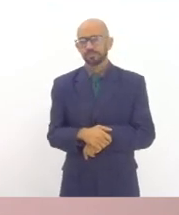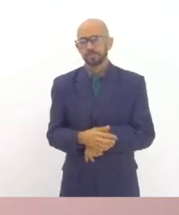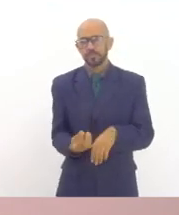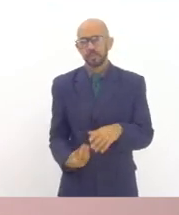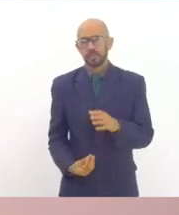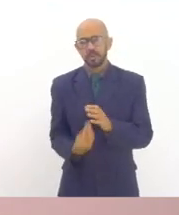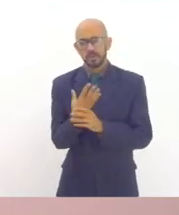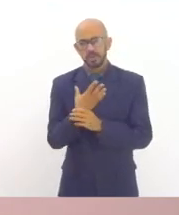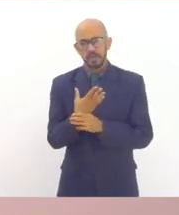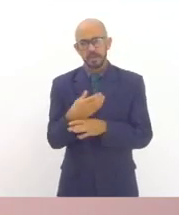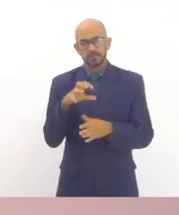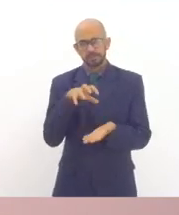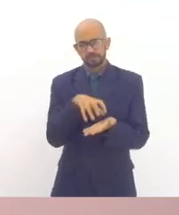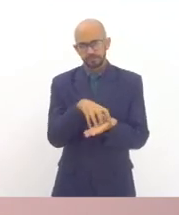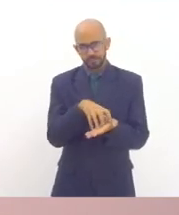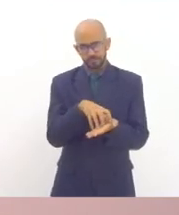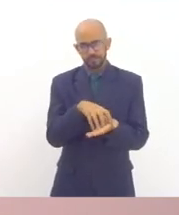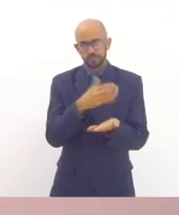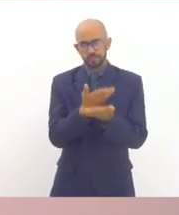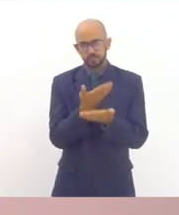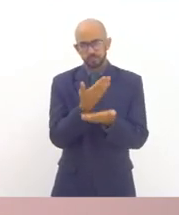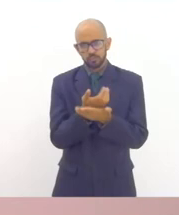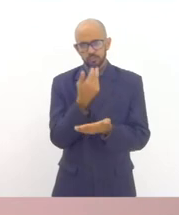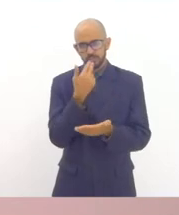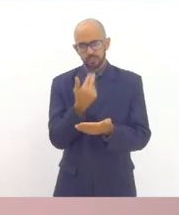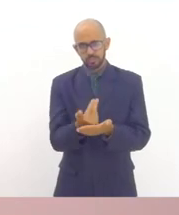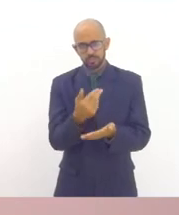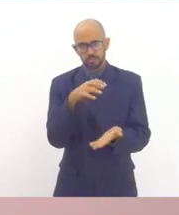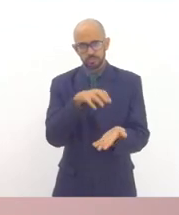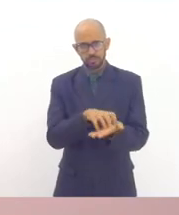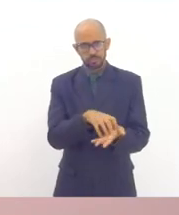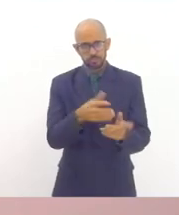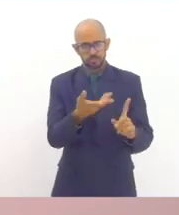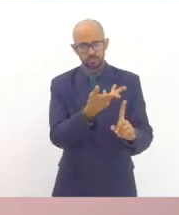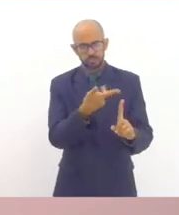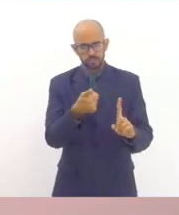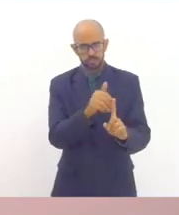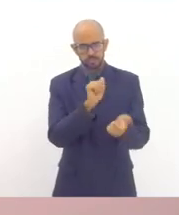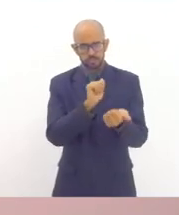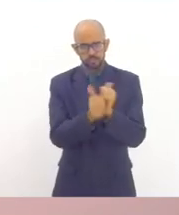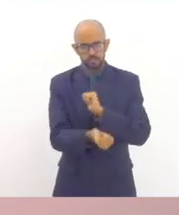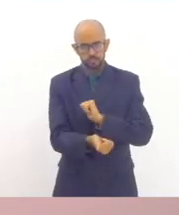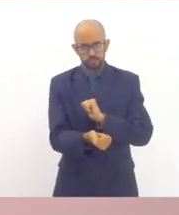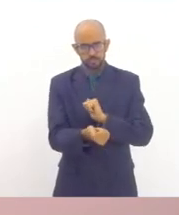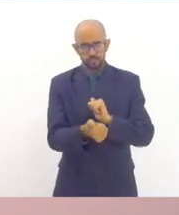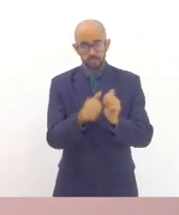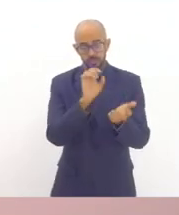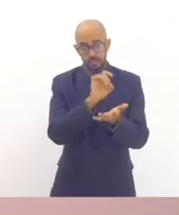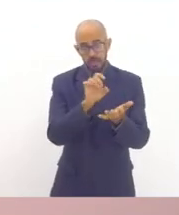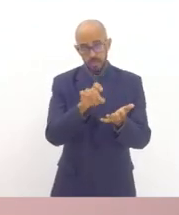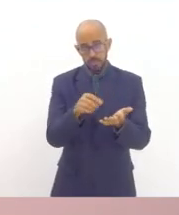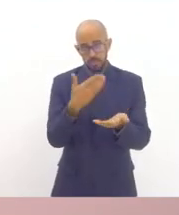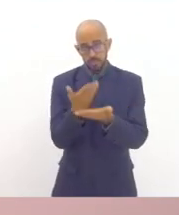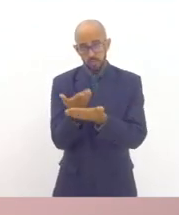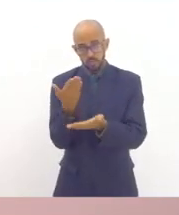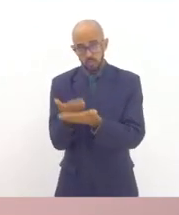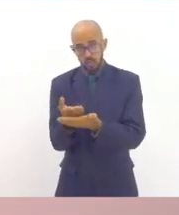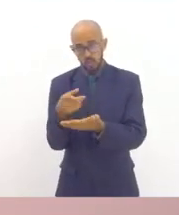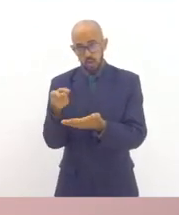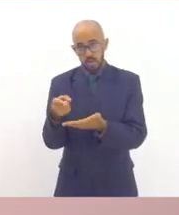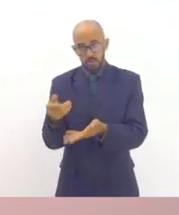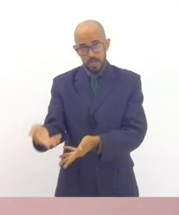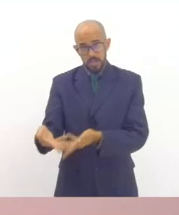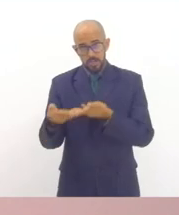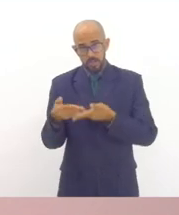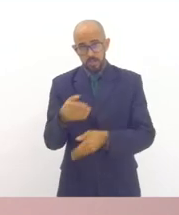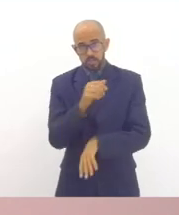Criar centros de estudos de línguas e centros de atividades artísticas e esportivas em cada escola para atender aos